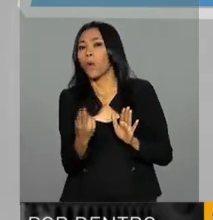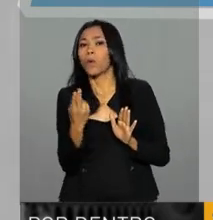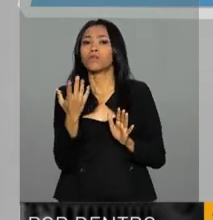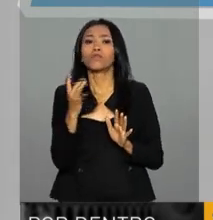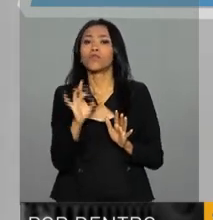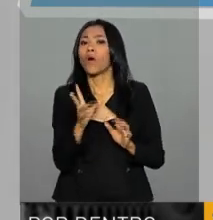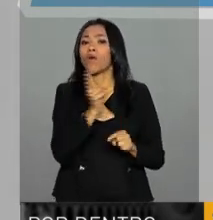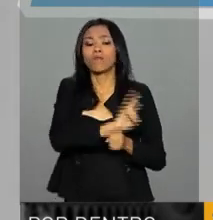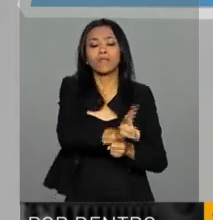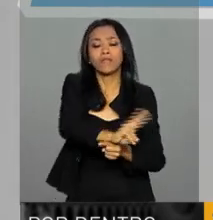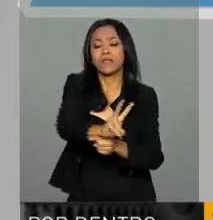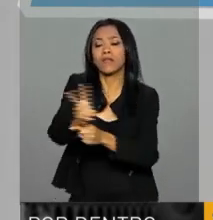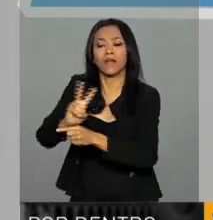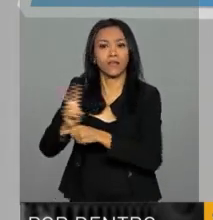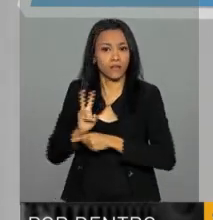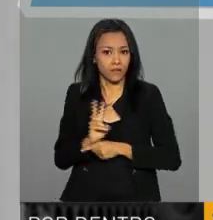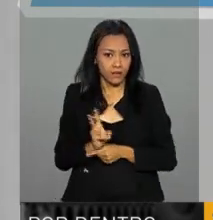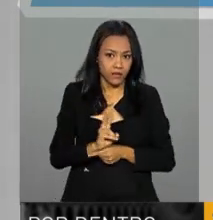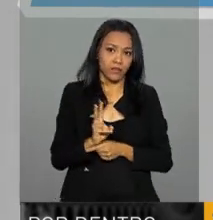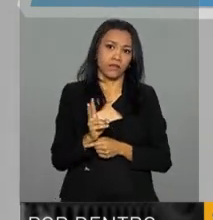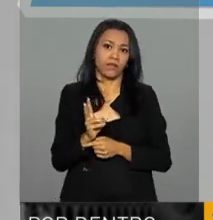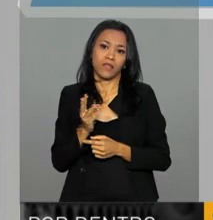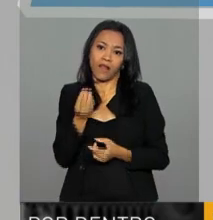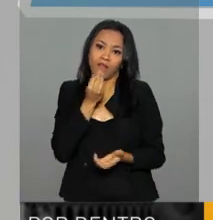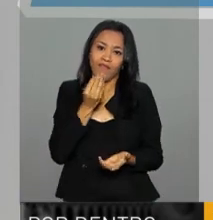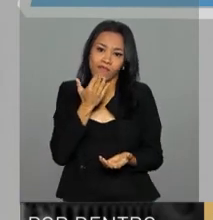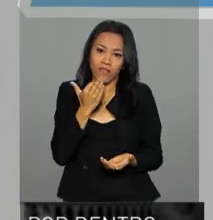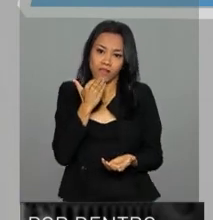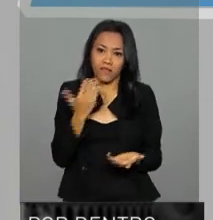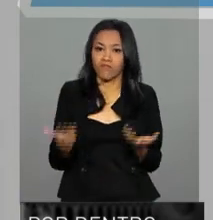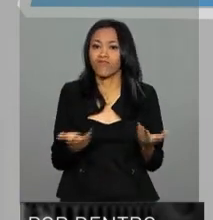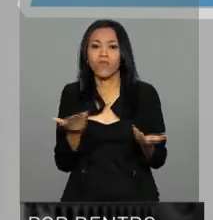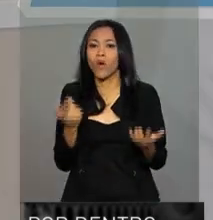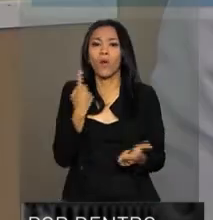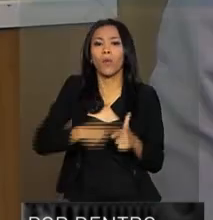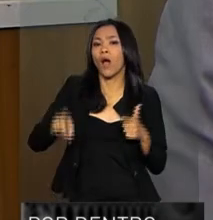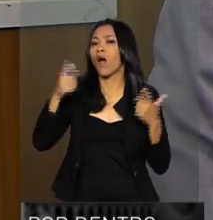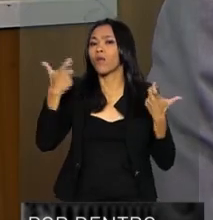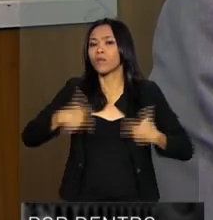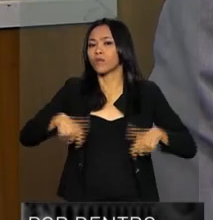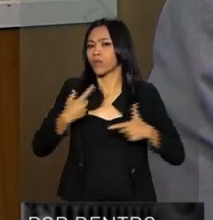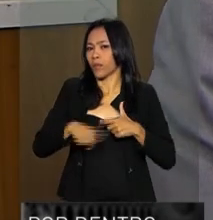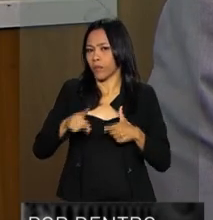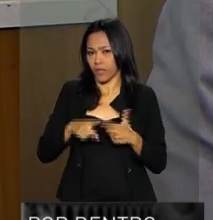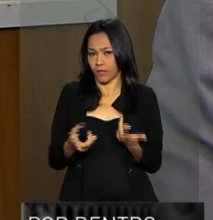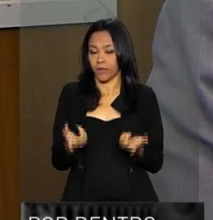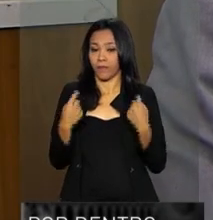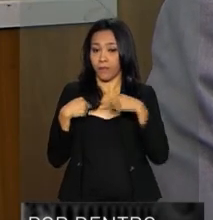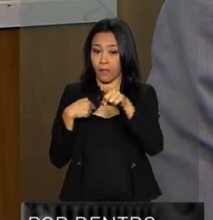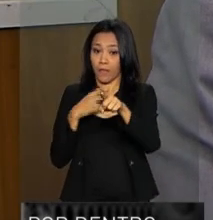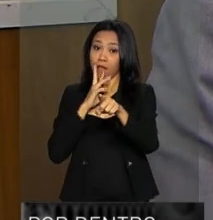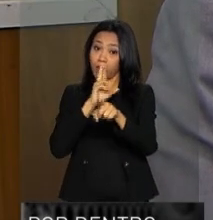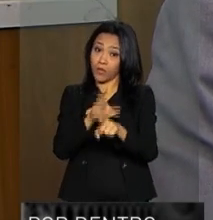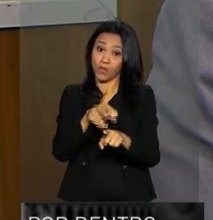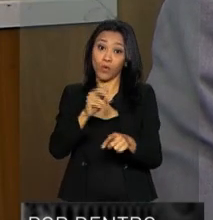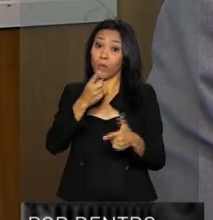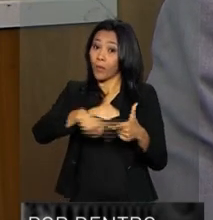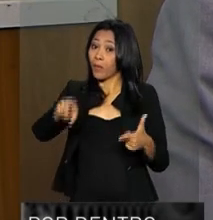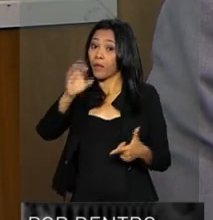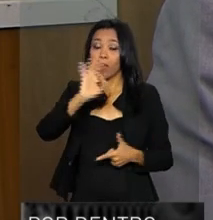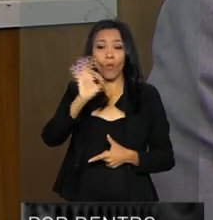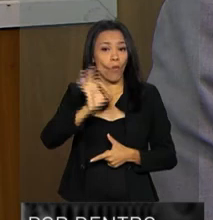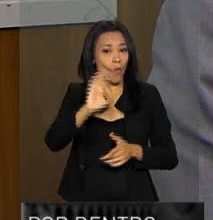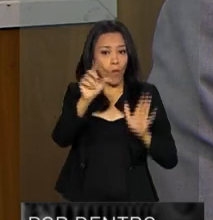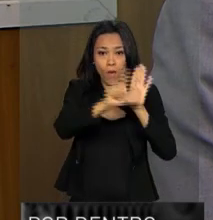capitalização que deixa de ter a cliente volta acho que não é uma questão de legislação nós já temos aí uma boa legislação